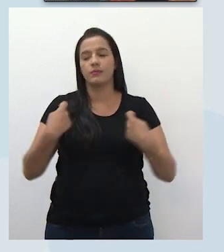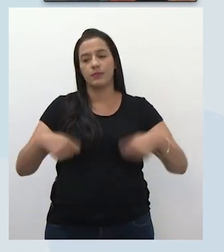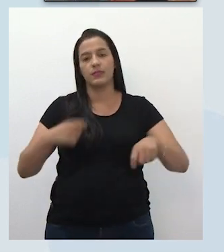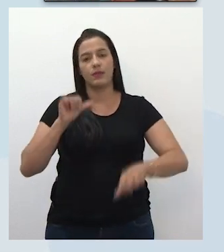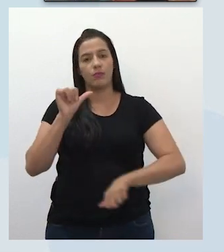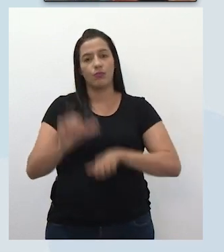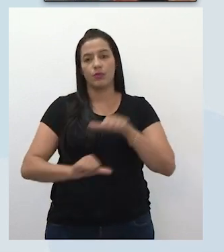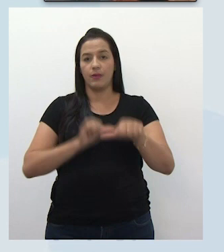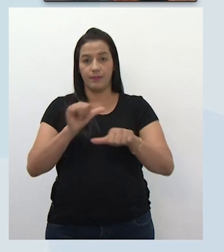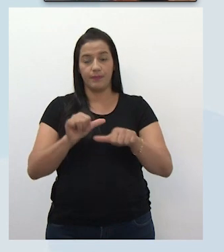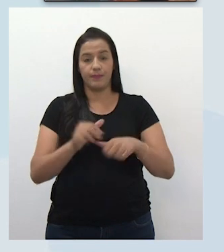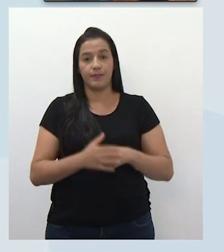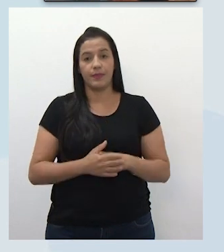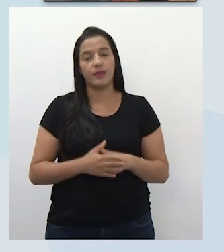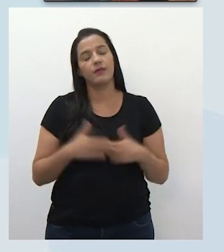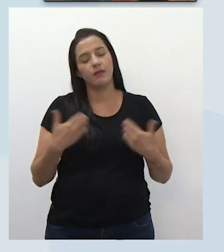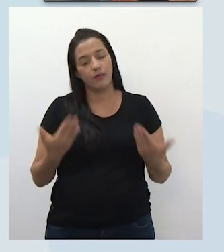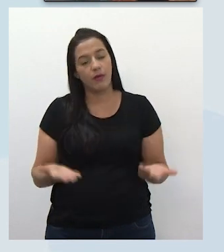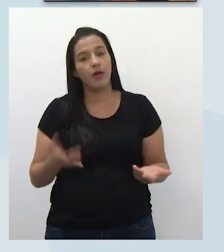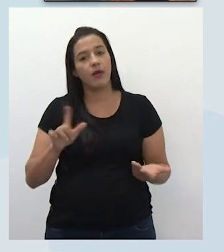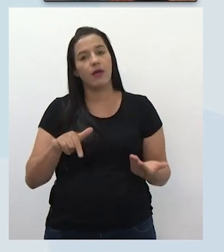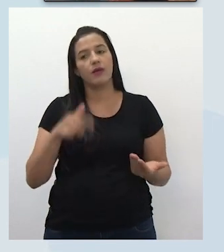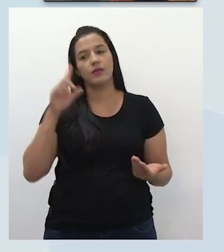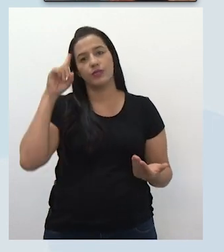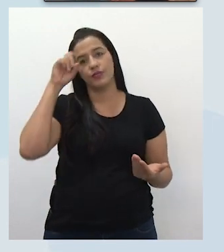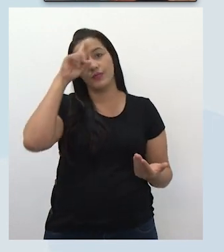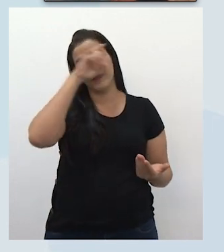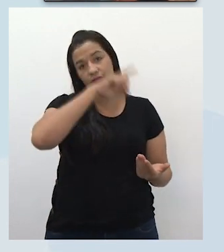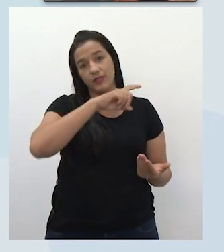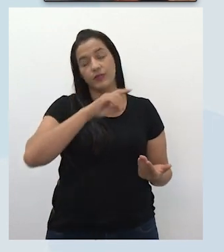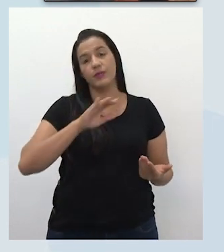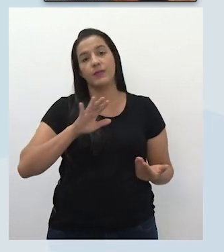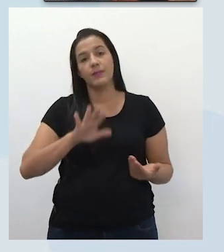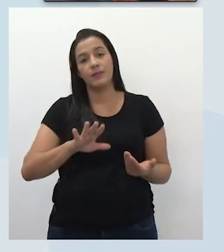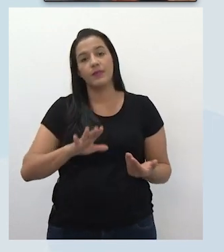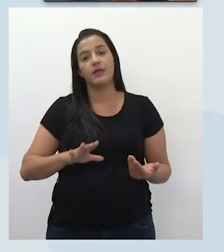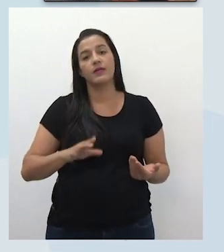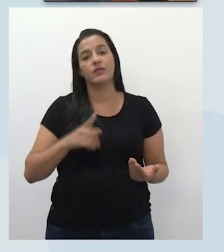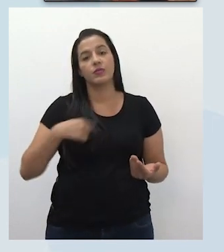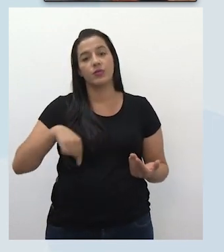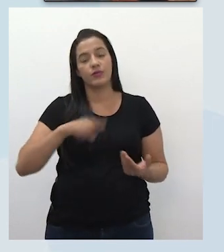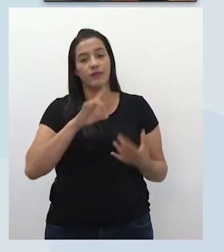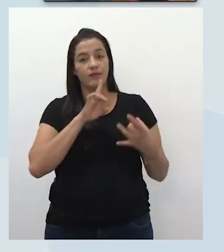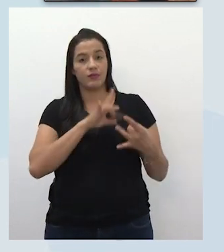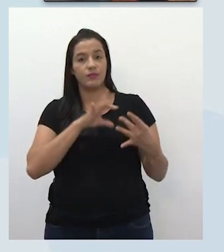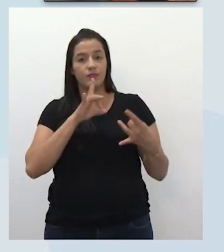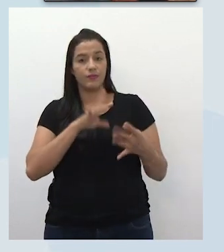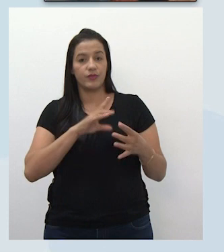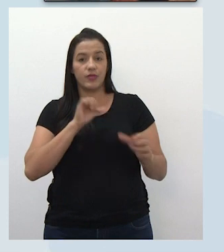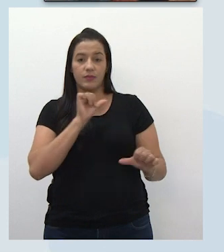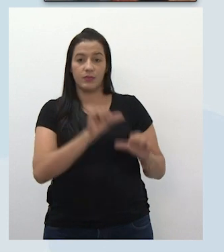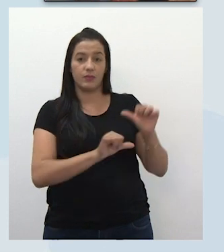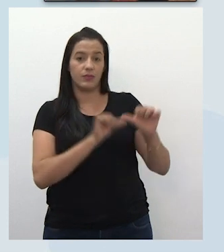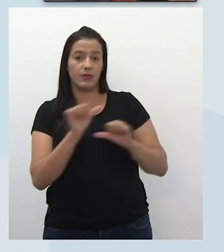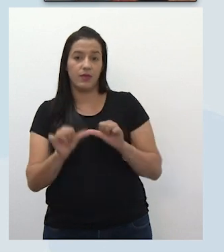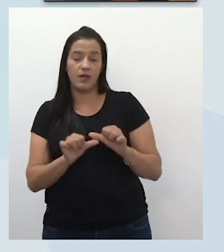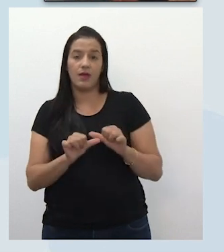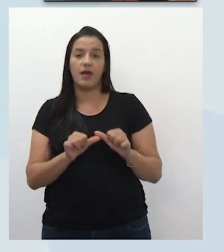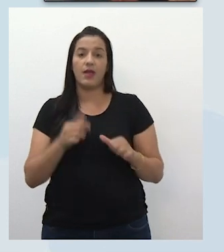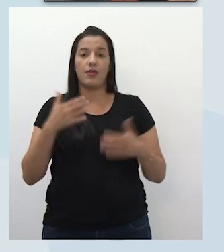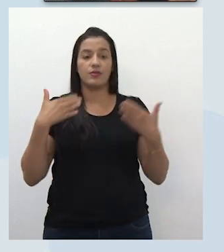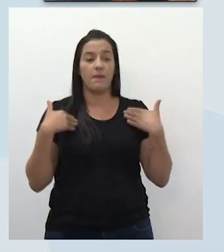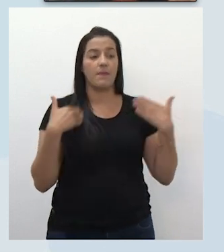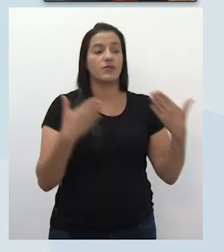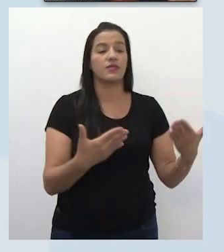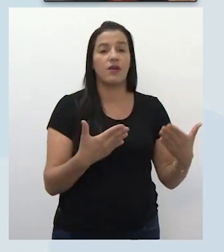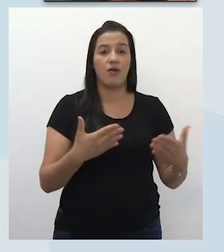né? Então, esse é um grande desafio, porque, em geral, quando a gente vai fazer um feedback corretivo, a nossa posição é de